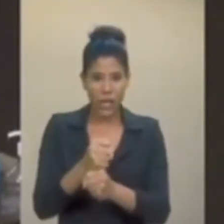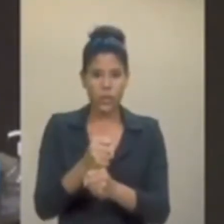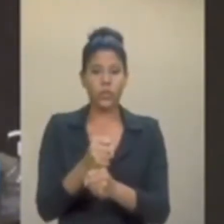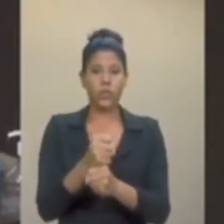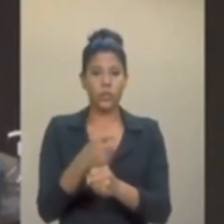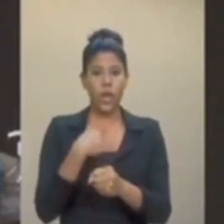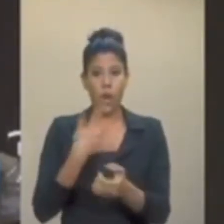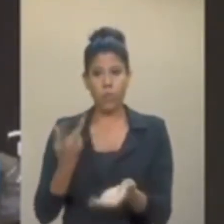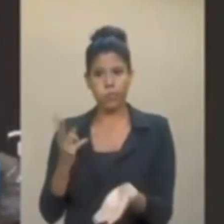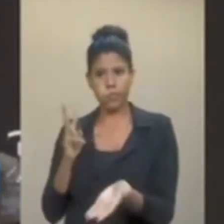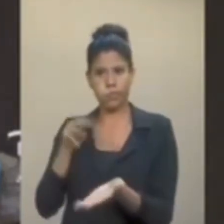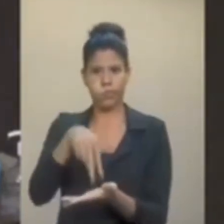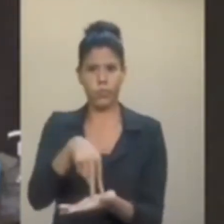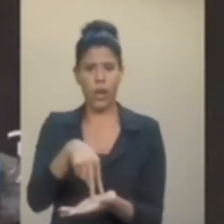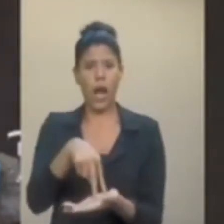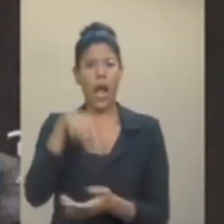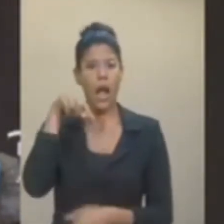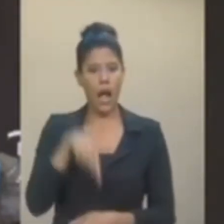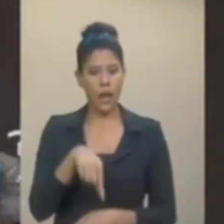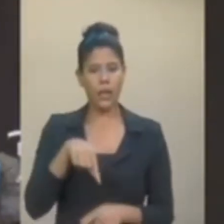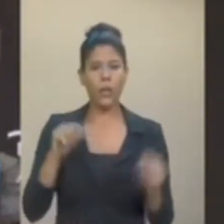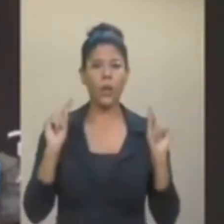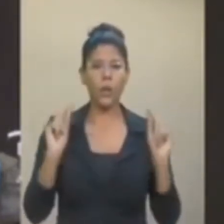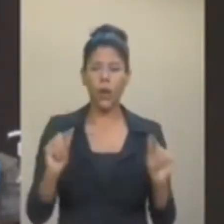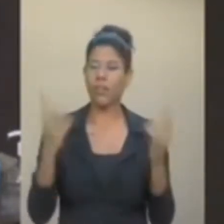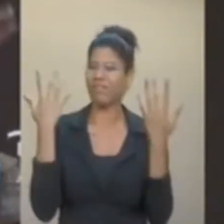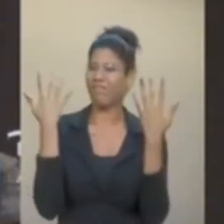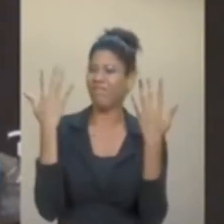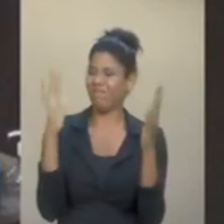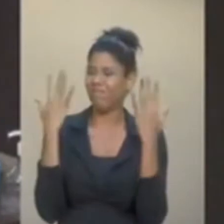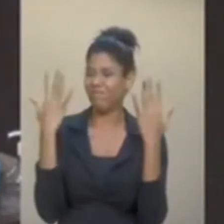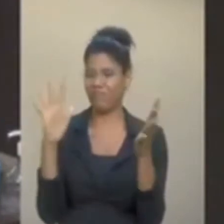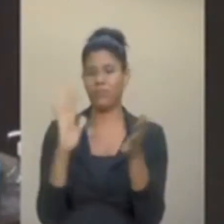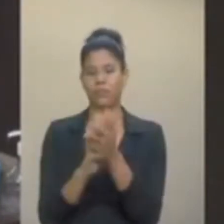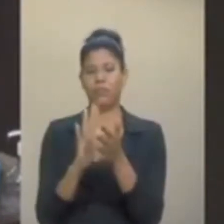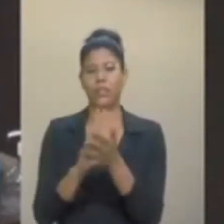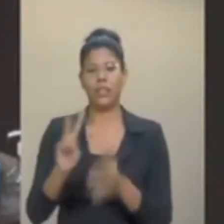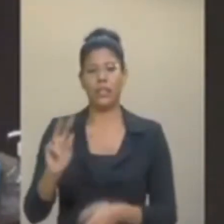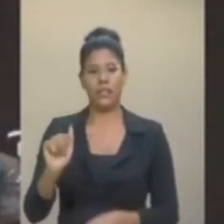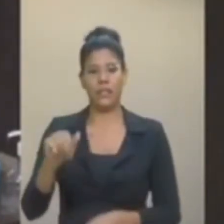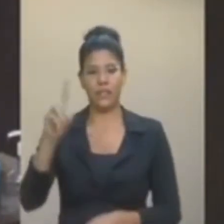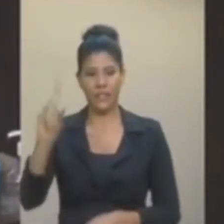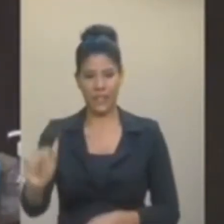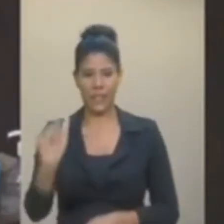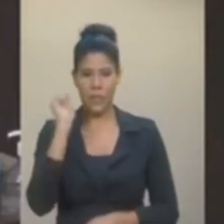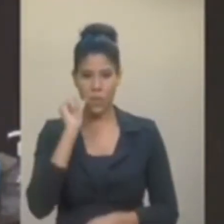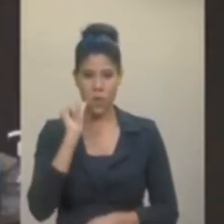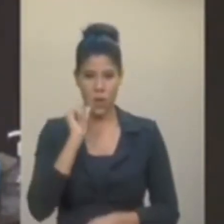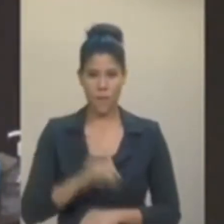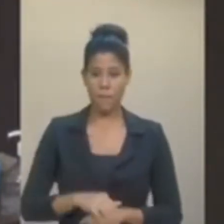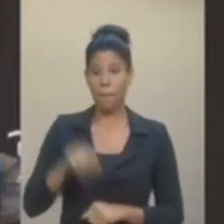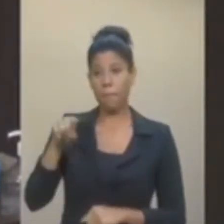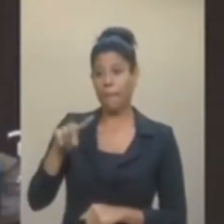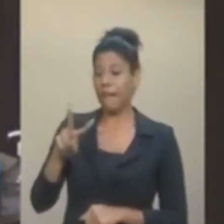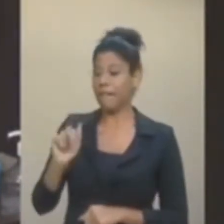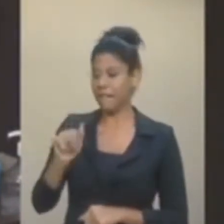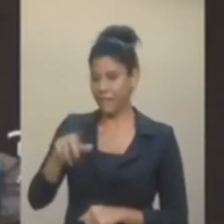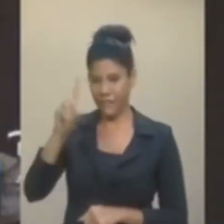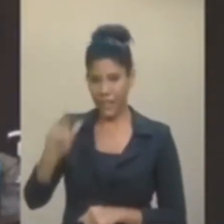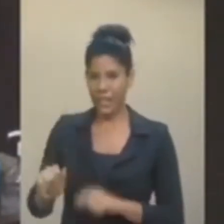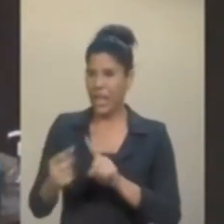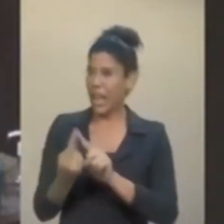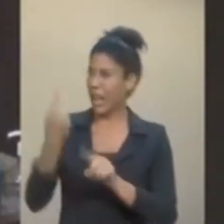esta tribuna para render homenagens a Wanda Sidot. Wanda Sidot, que lá nos